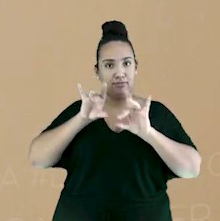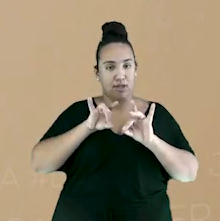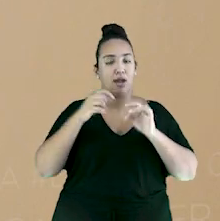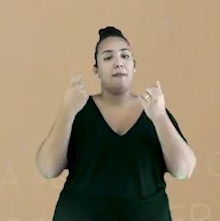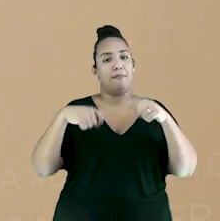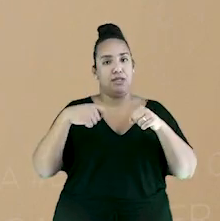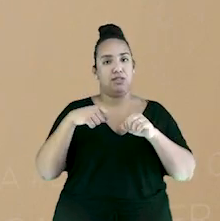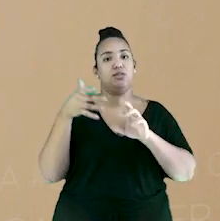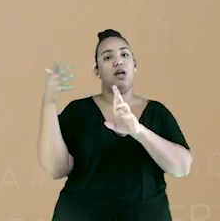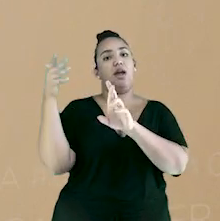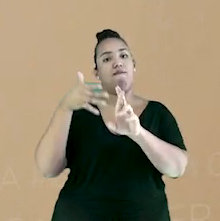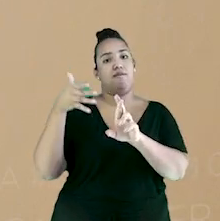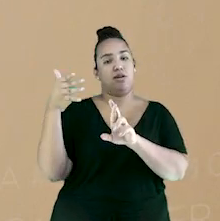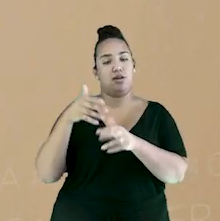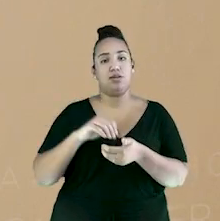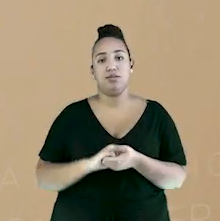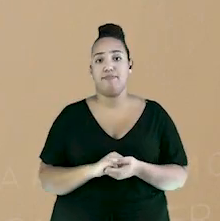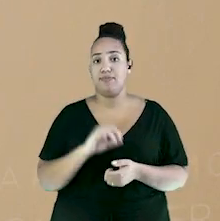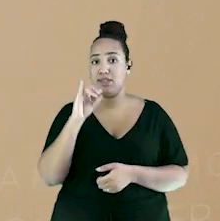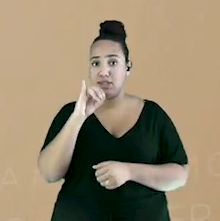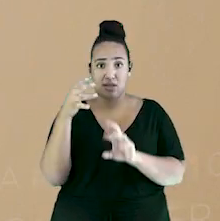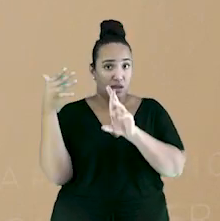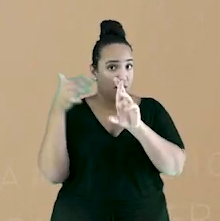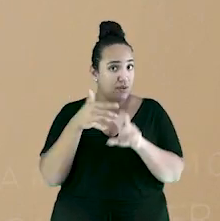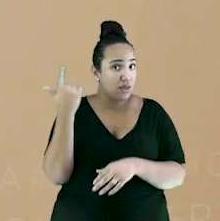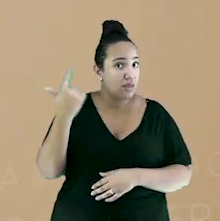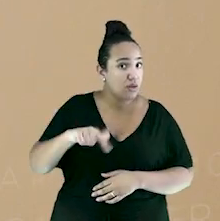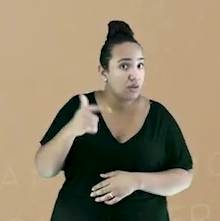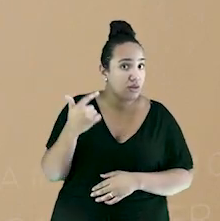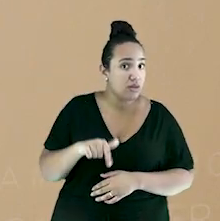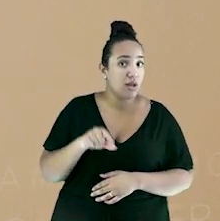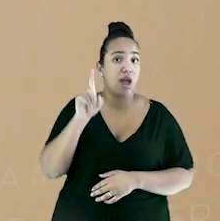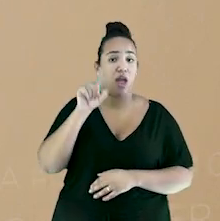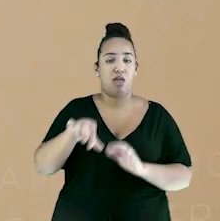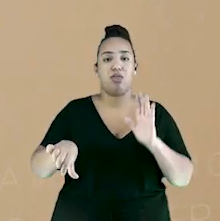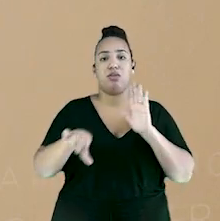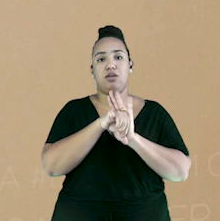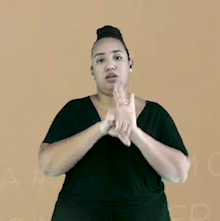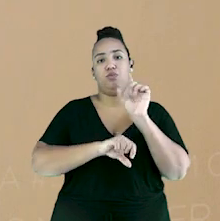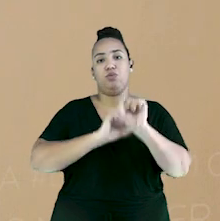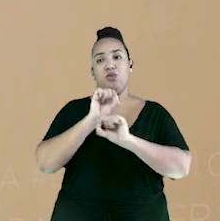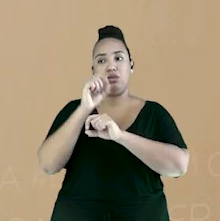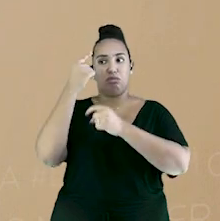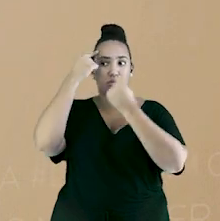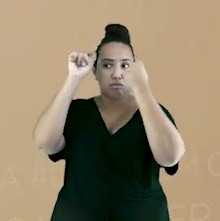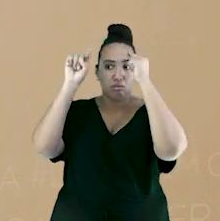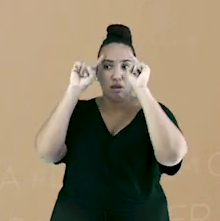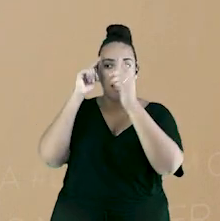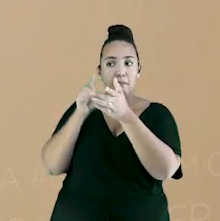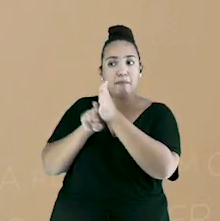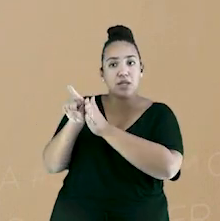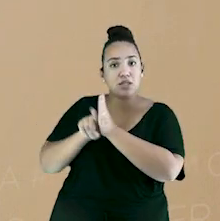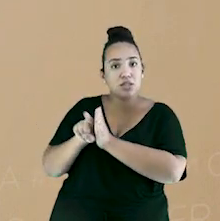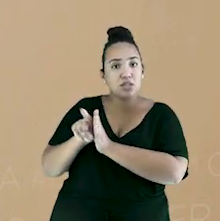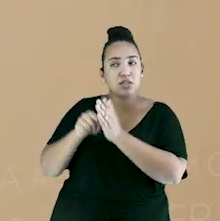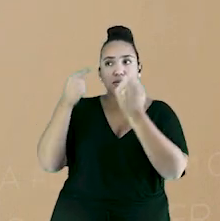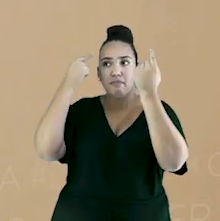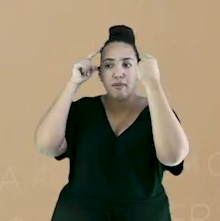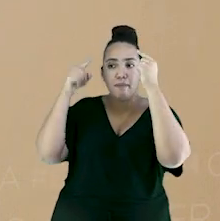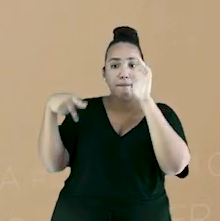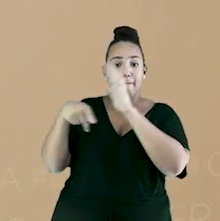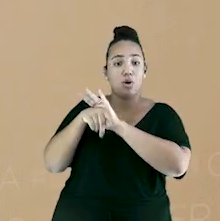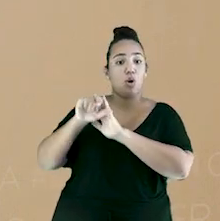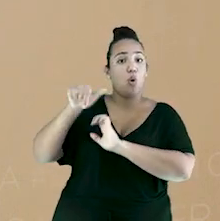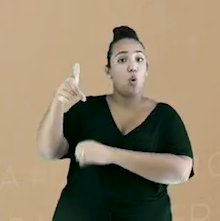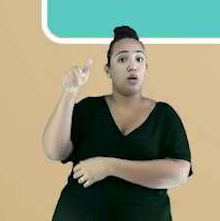obra original pertence. Caso a gente não faça isso, estamos cometendo um crime, roubando as ideias, estudo e criatividade